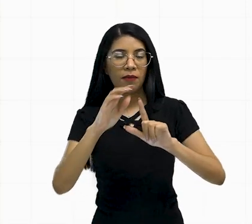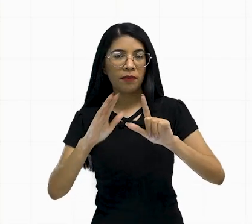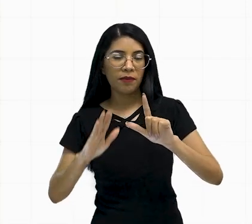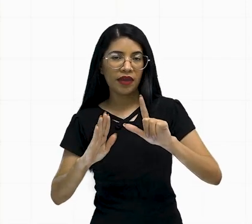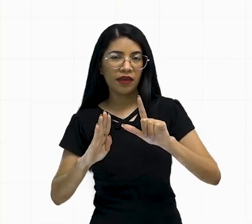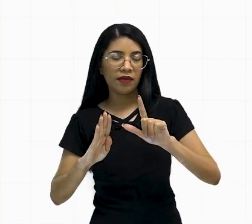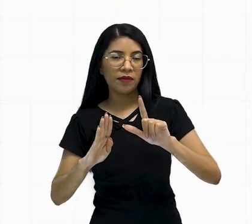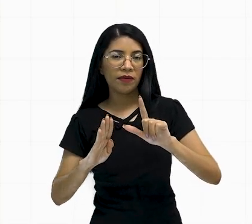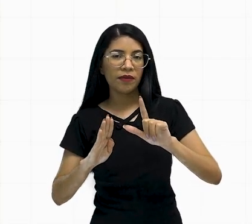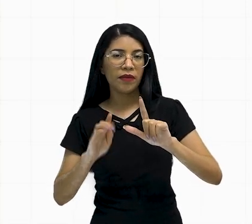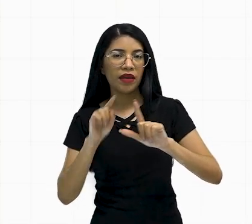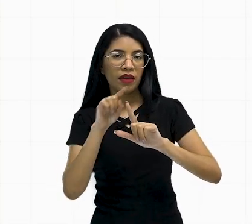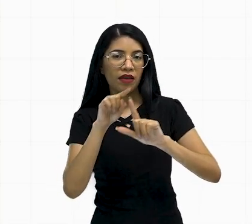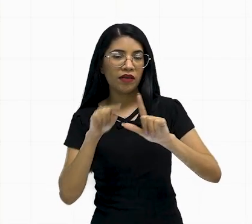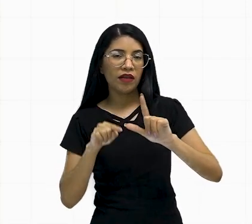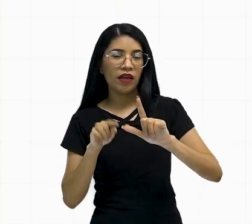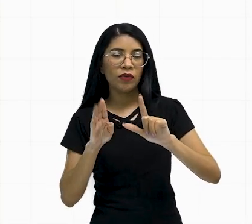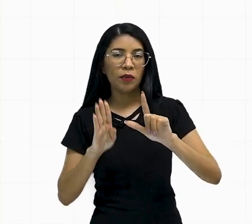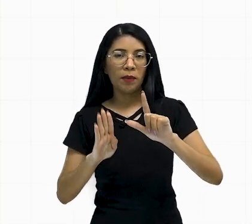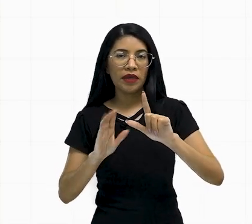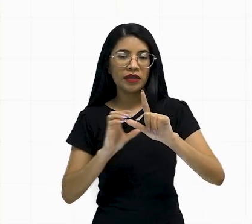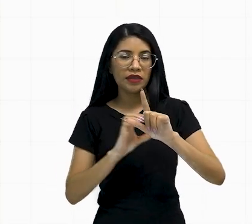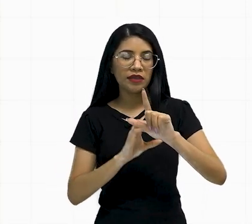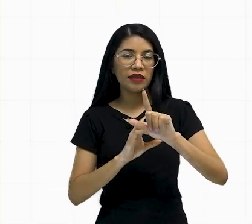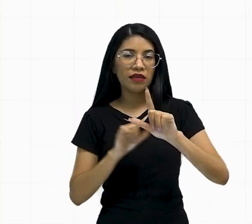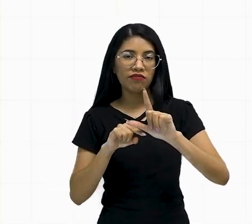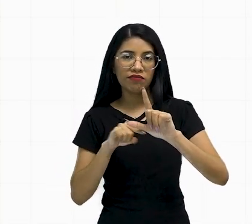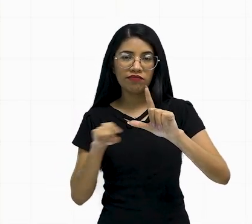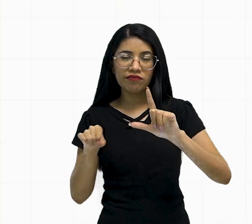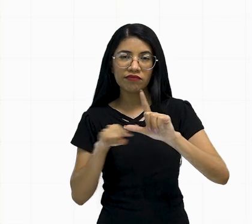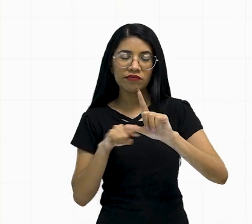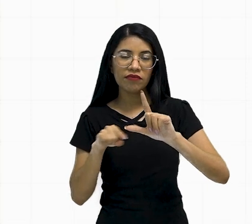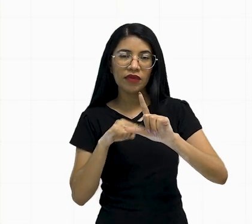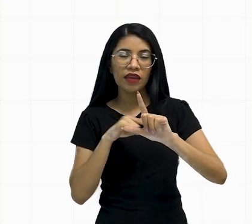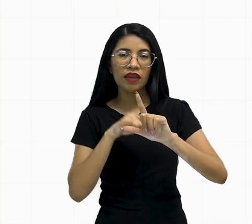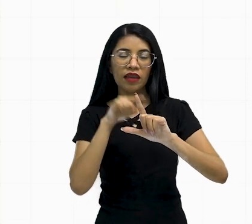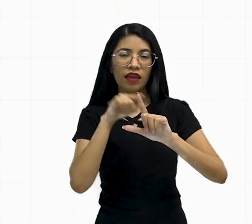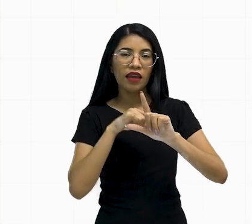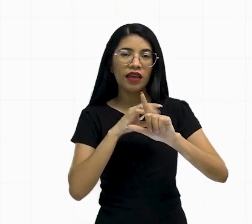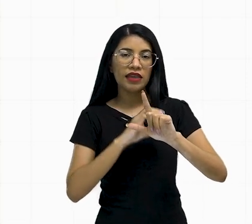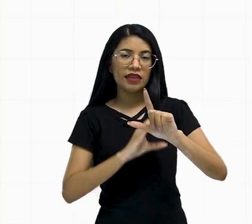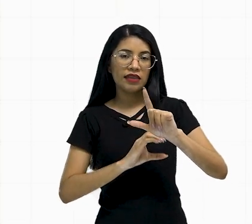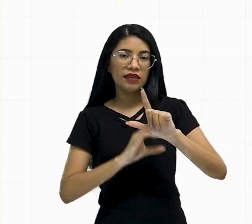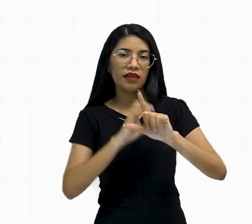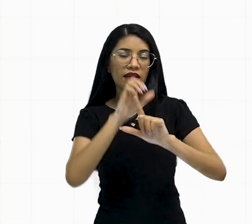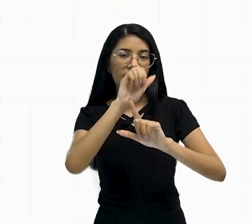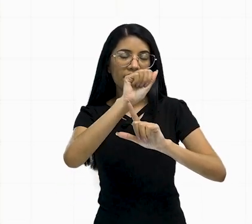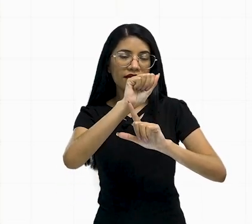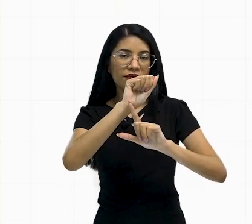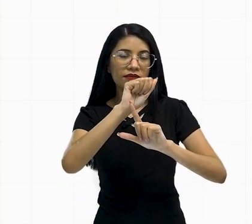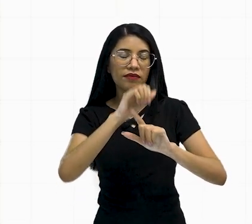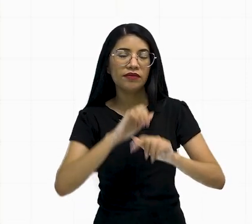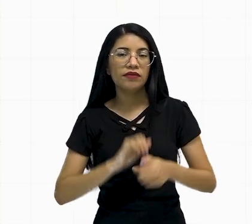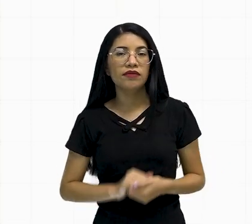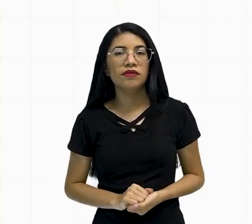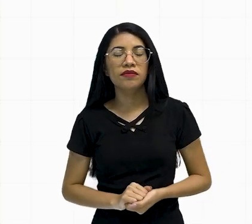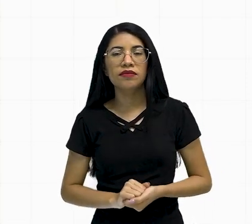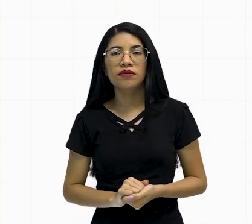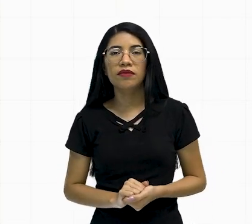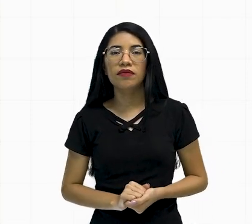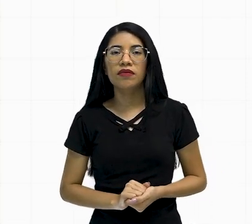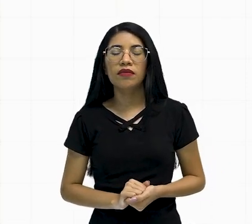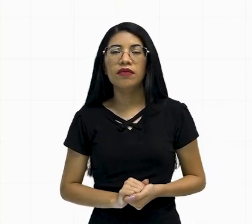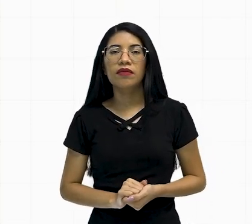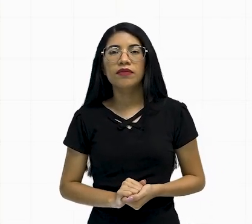o segmento de reta BC é outro lado e o segmento de reta CA é outro lado.